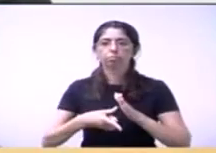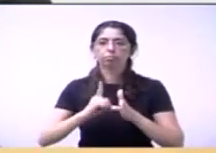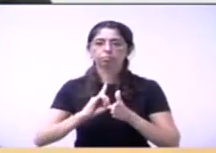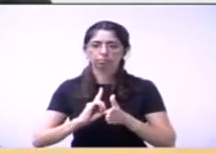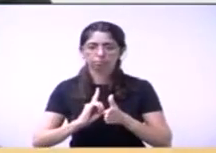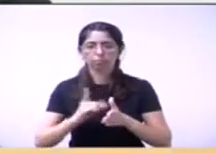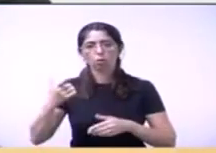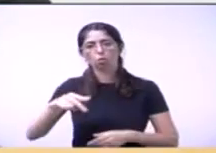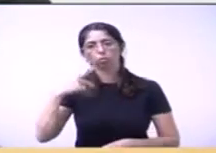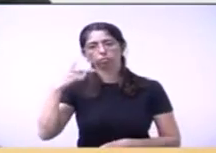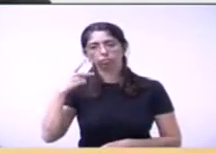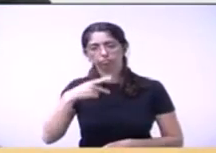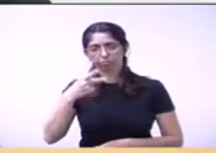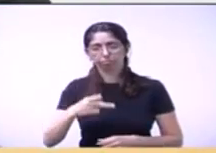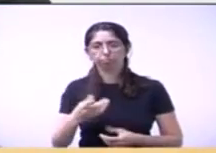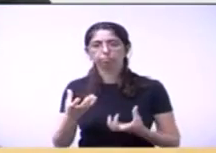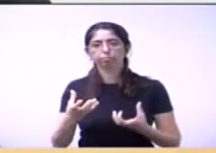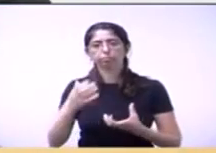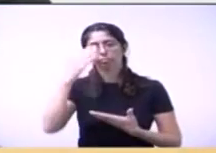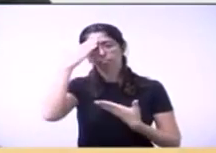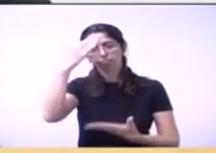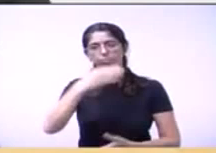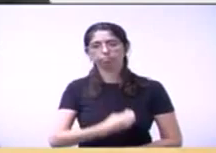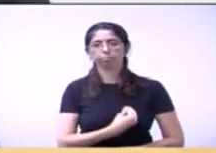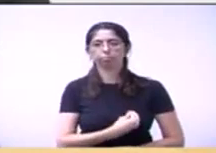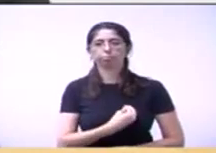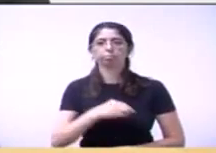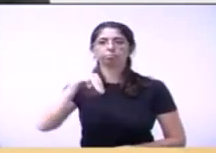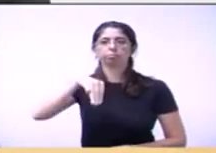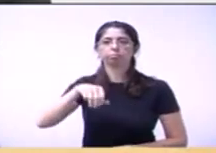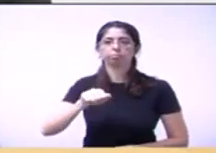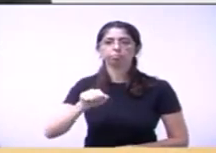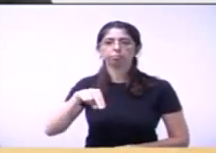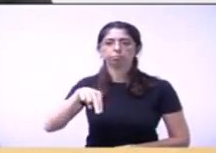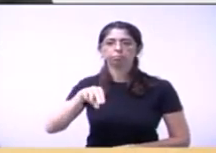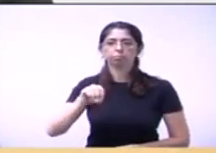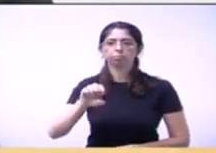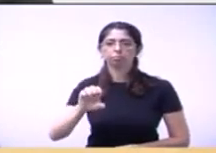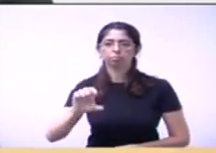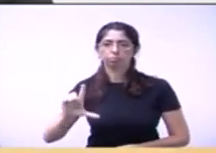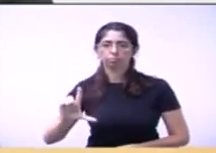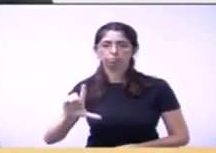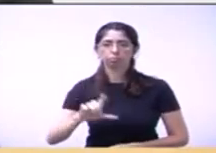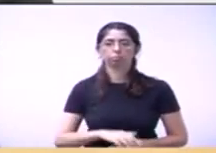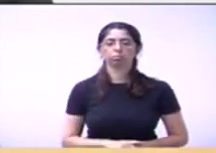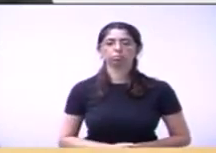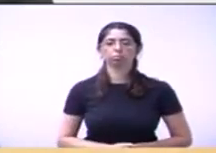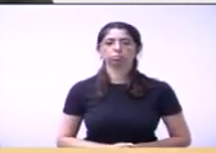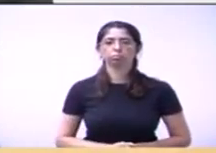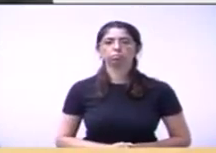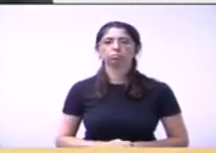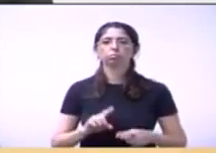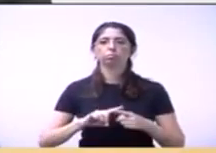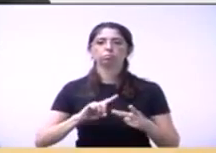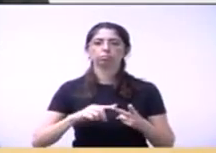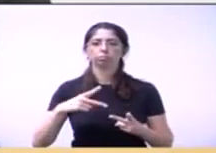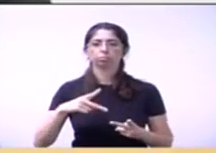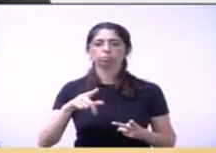do senhor Daniel Messias, do partido PCO, do Paulo Dourado, do